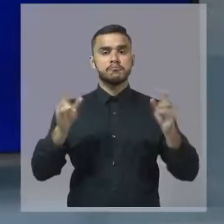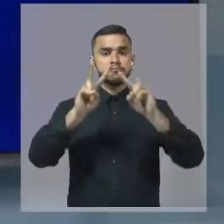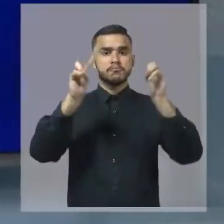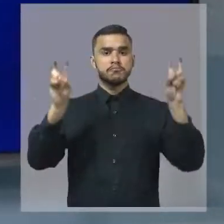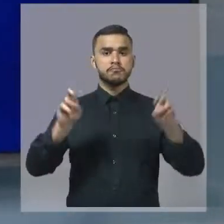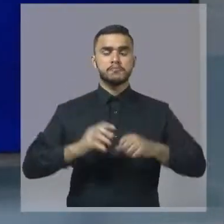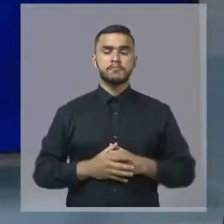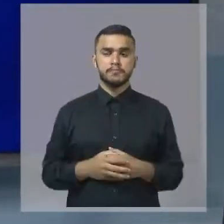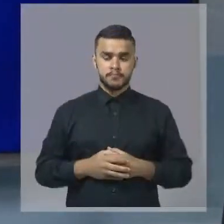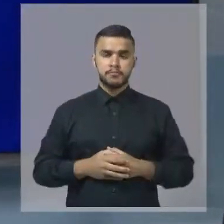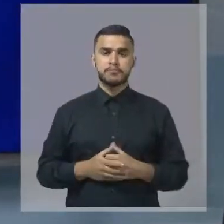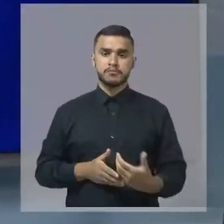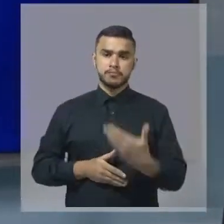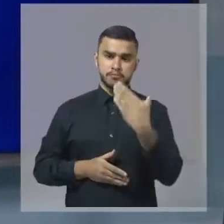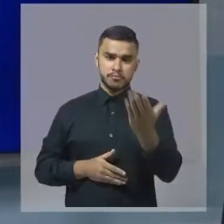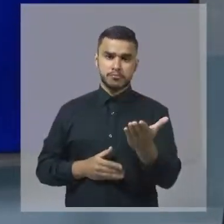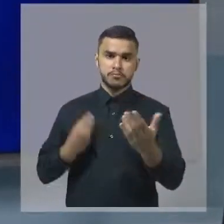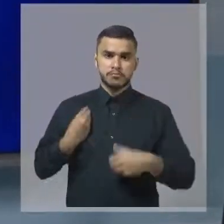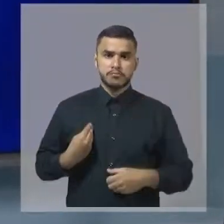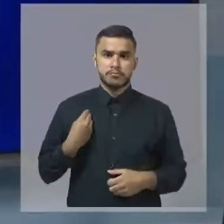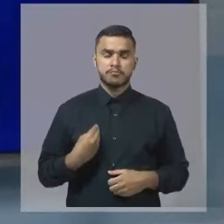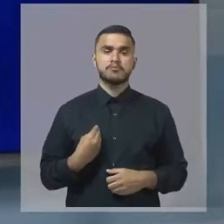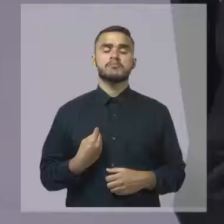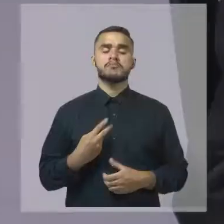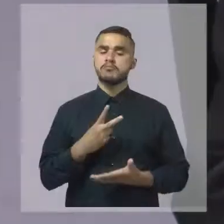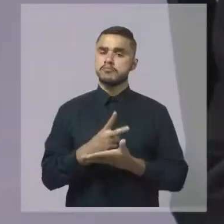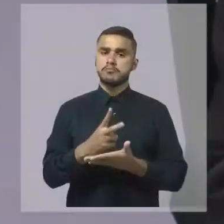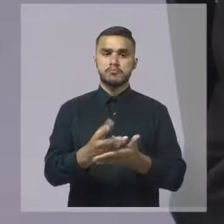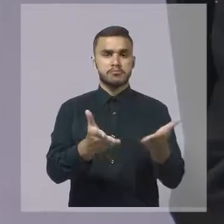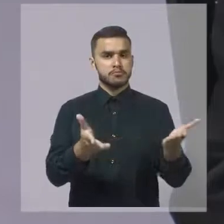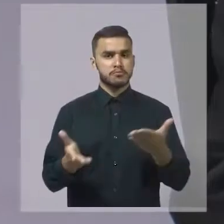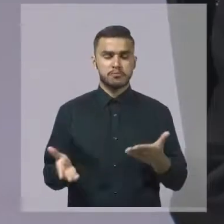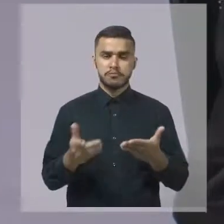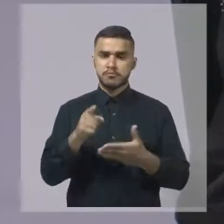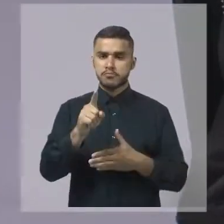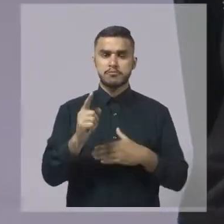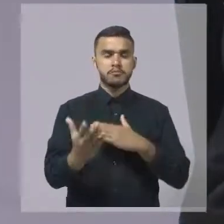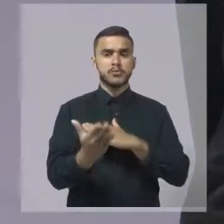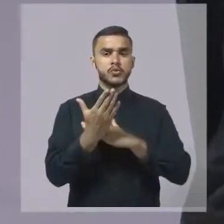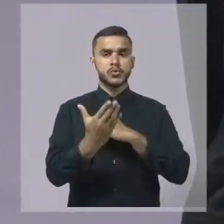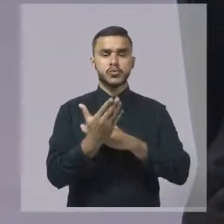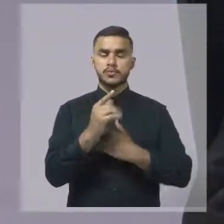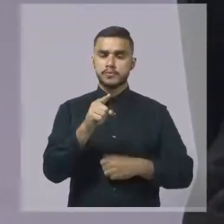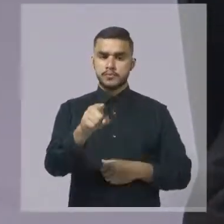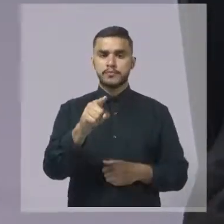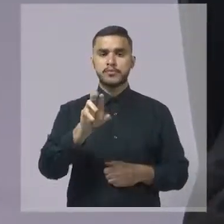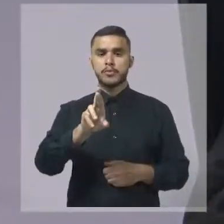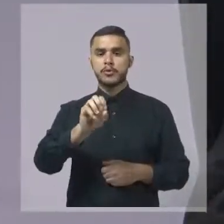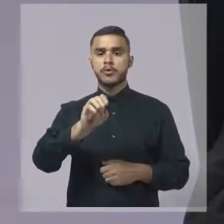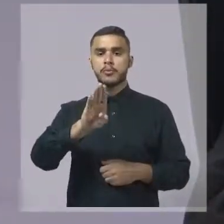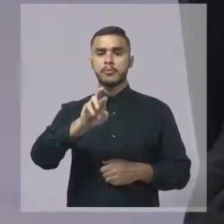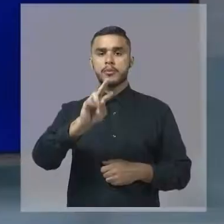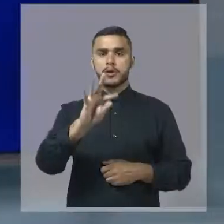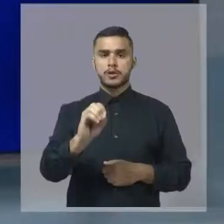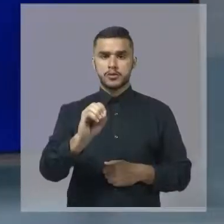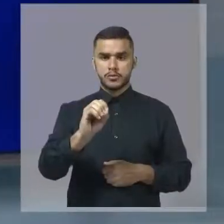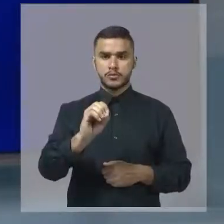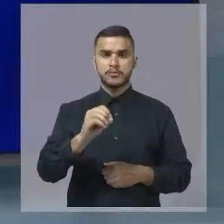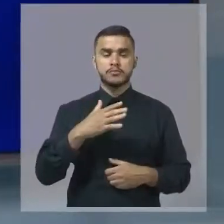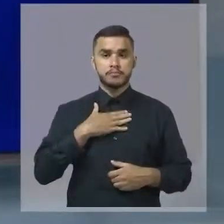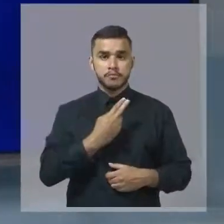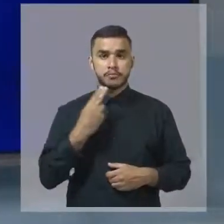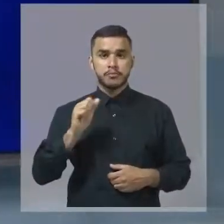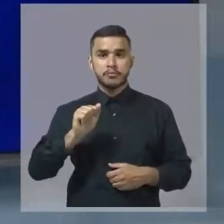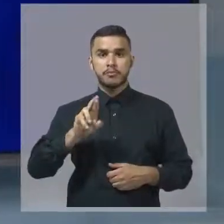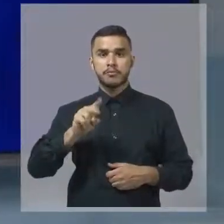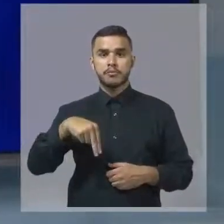temas, e também a presença do nosso sempre bem-vindo e colaborador, o professor Roberto Martins Rodrigues. Eu sou Arnaldo